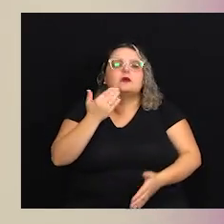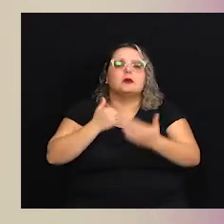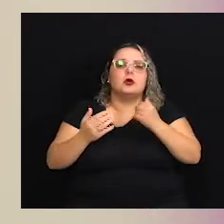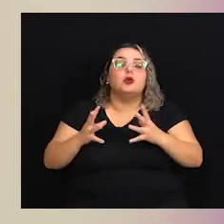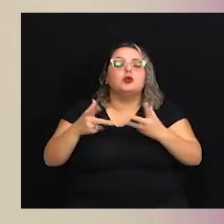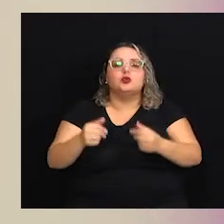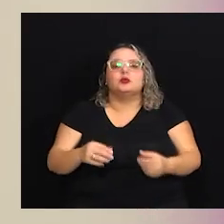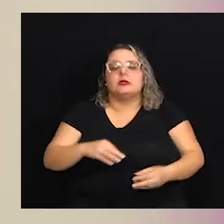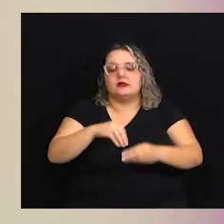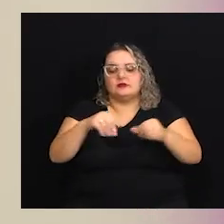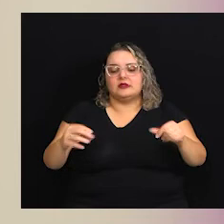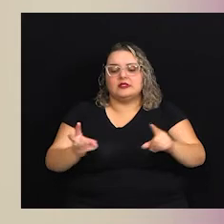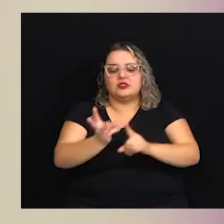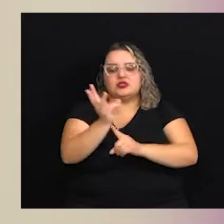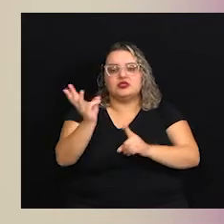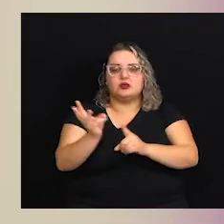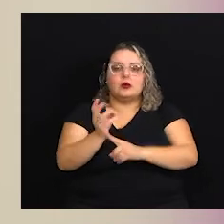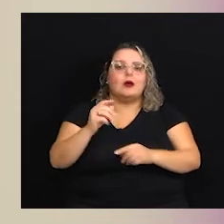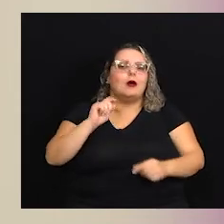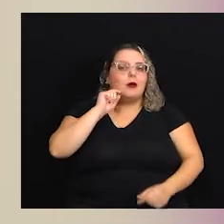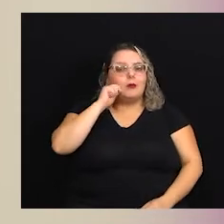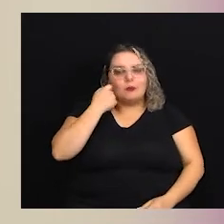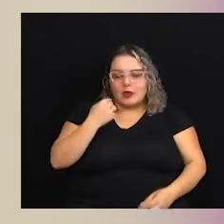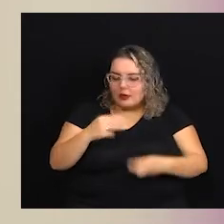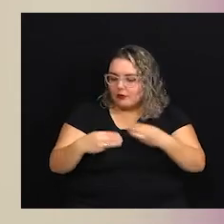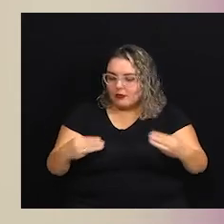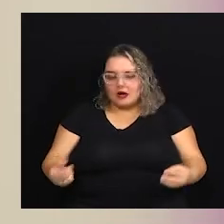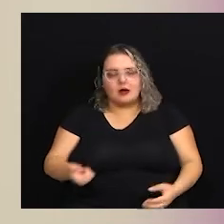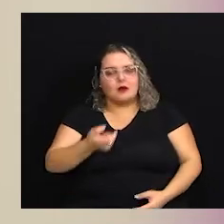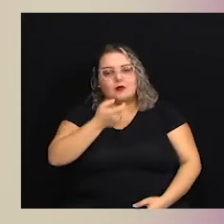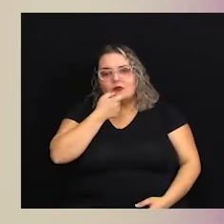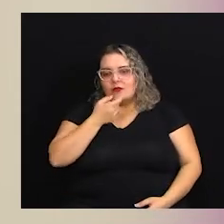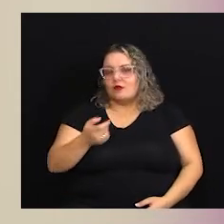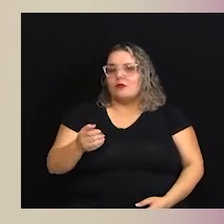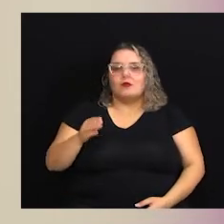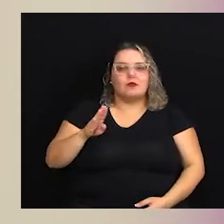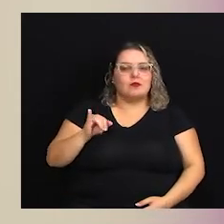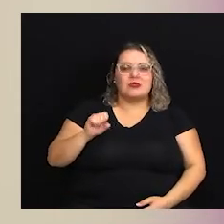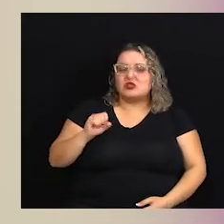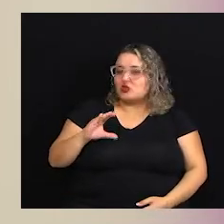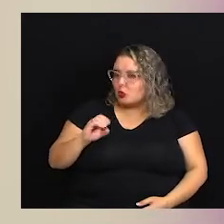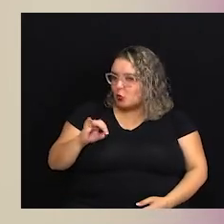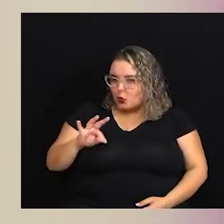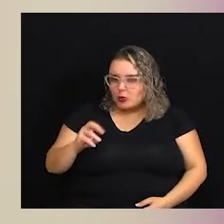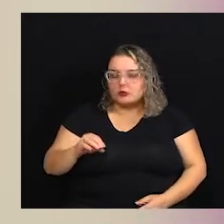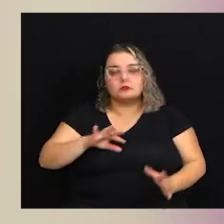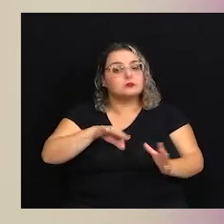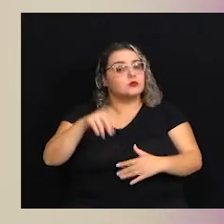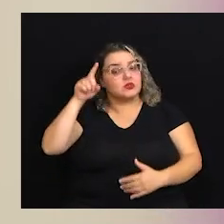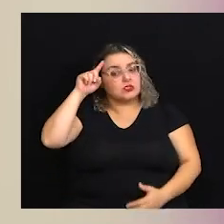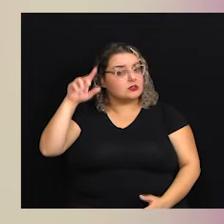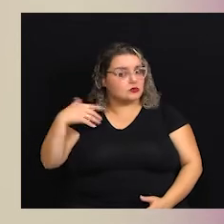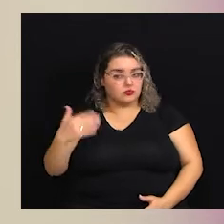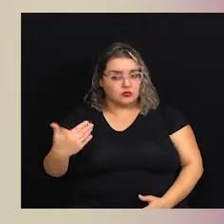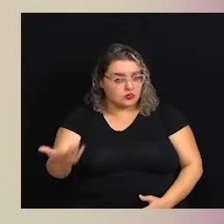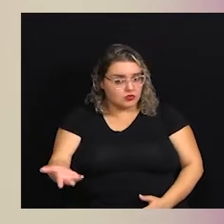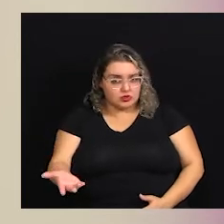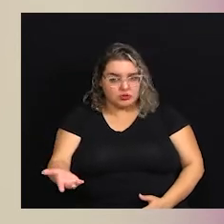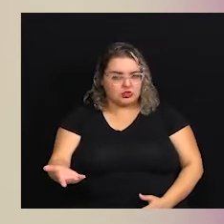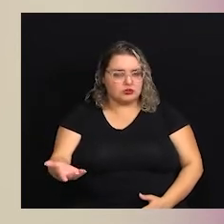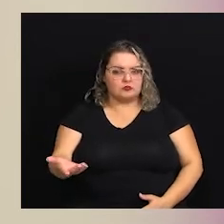exemplo, tudo que tem farinha de trigo. Pão, massa, biscoito, bolacha. Então, tira do dia a